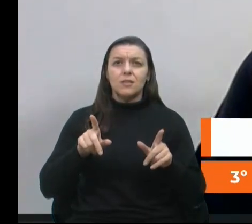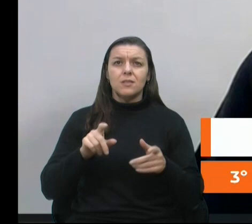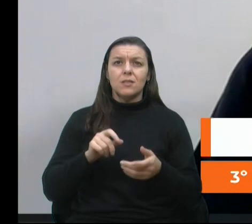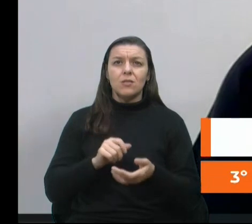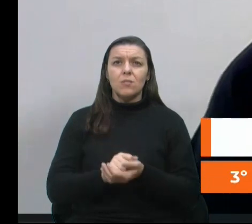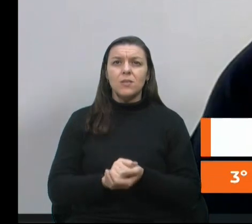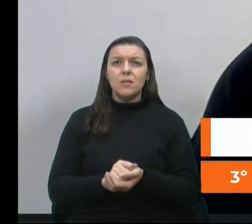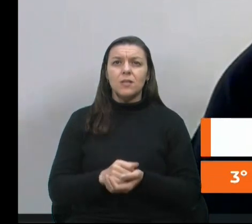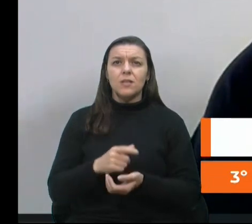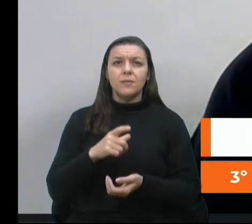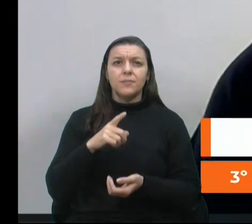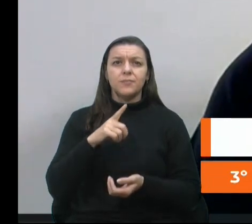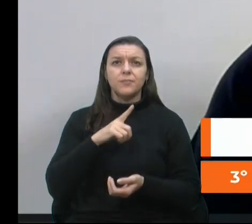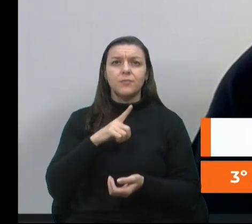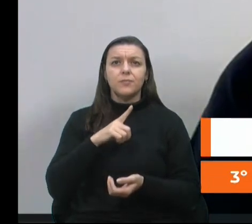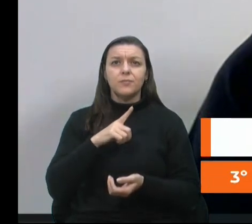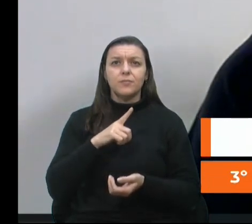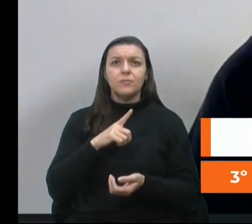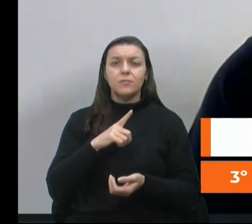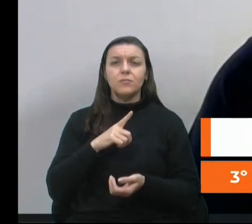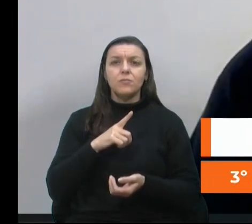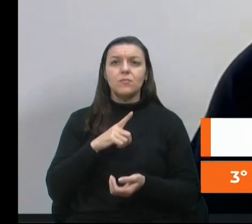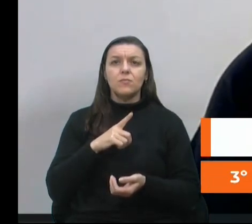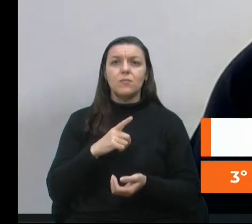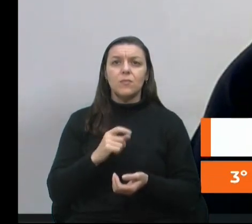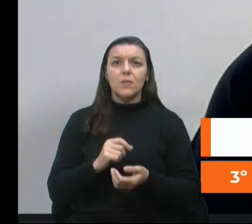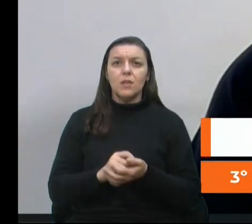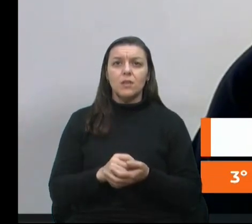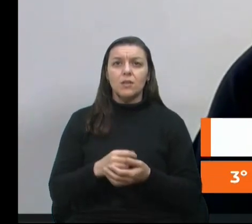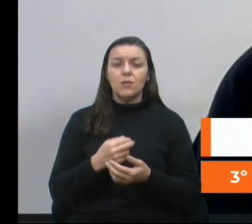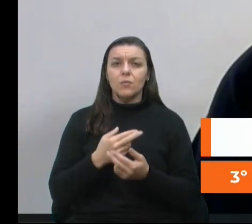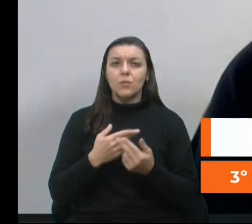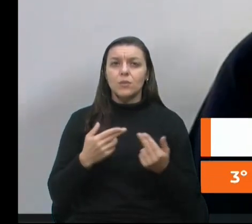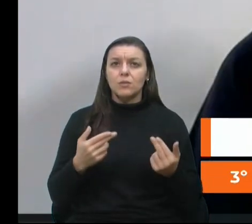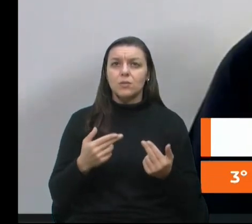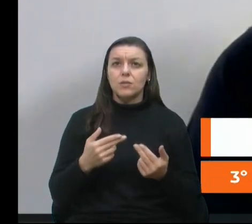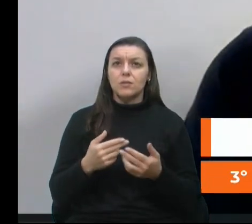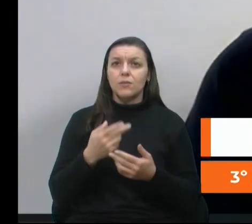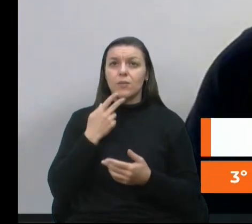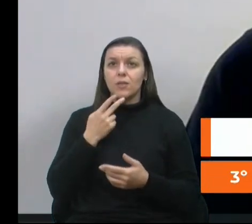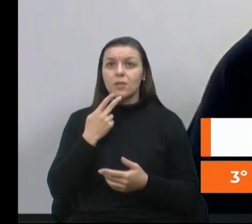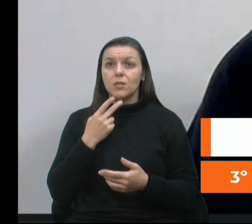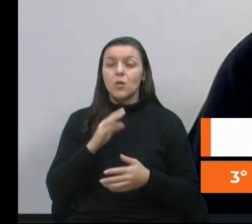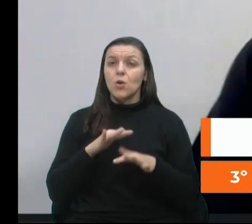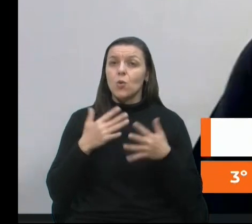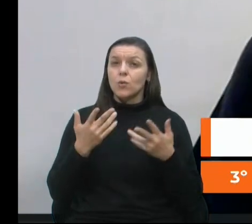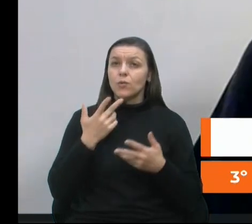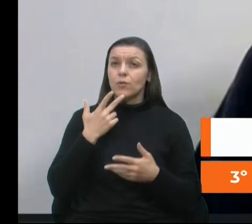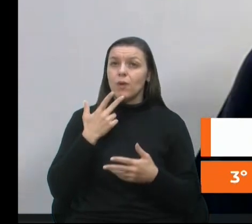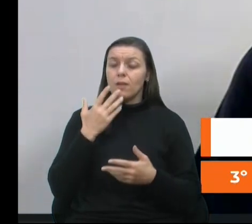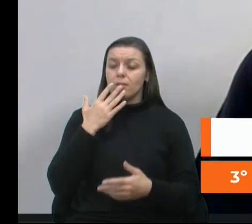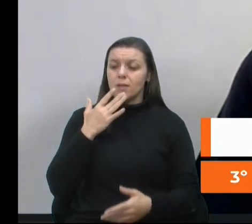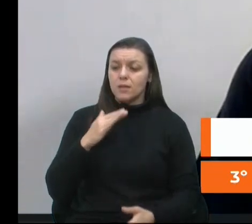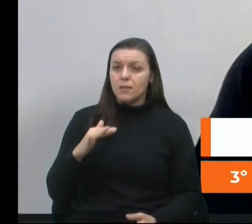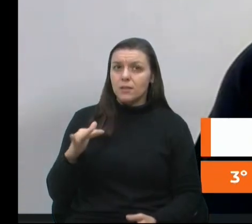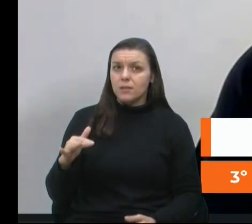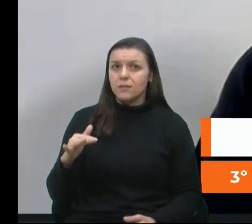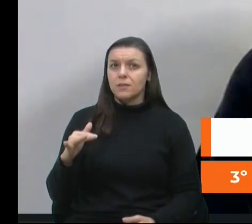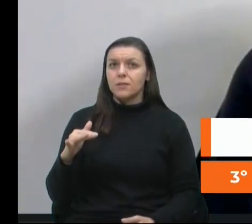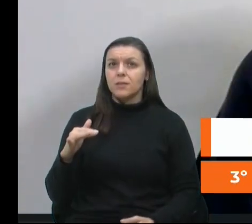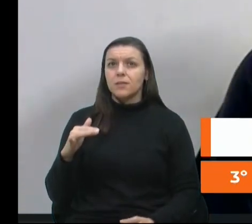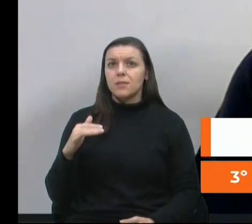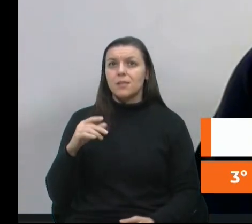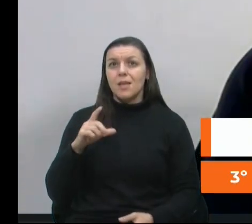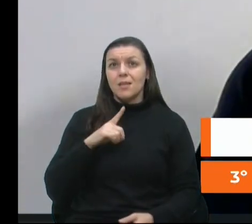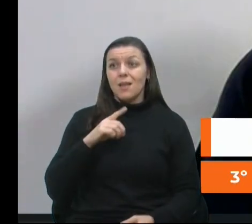adolescentes, e naturalmente quem tem filhos ou filhas vai perceber muito disso do que eu estou falando. Só que quando a gente fala em crianças